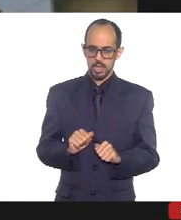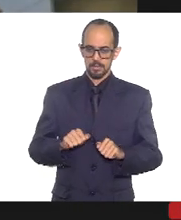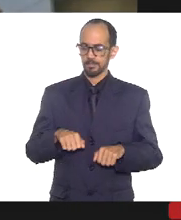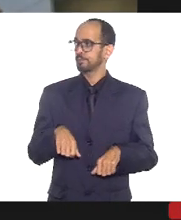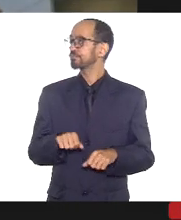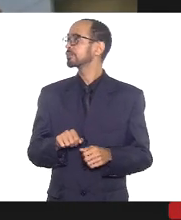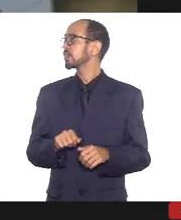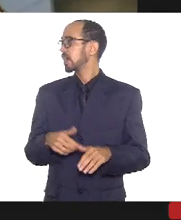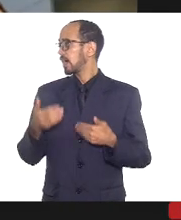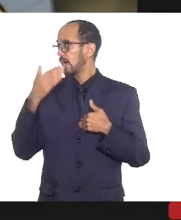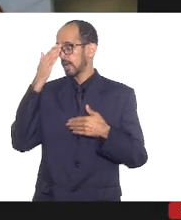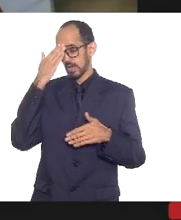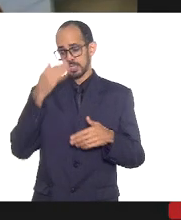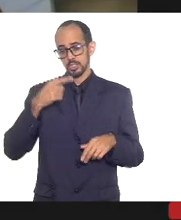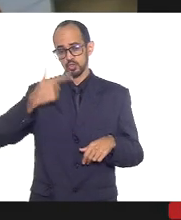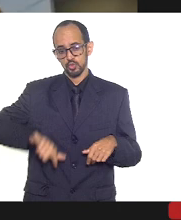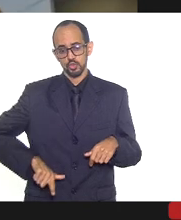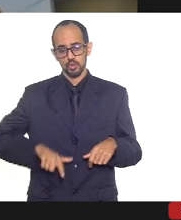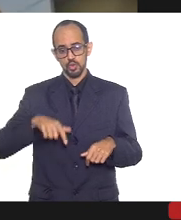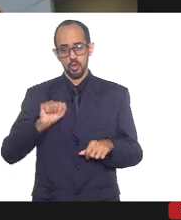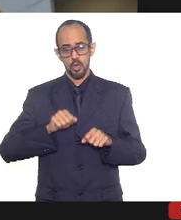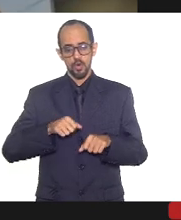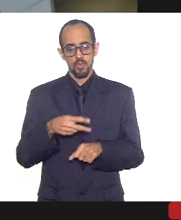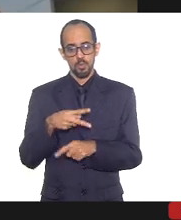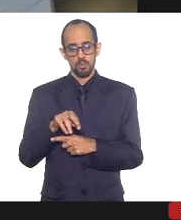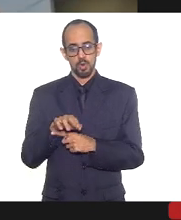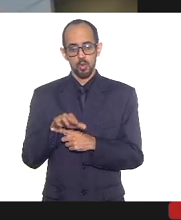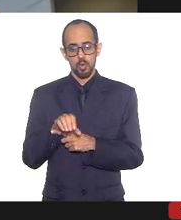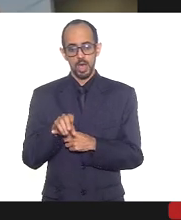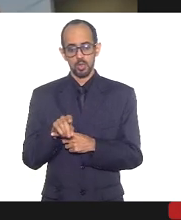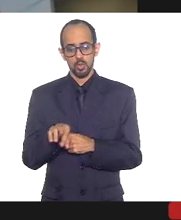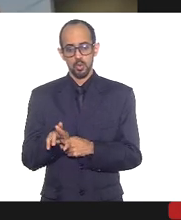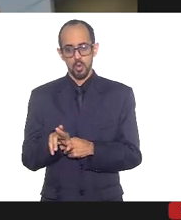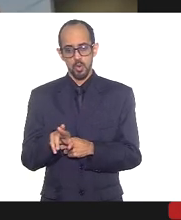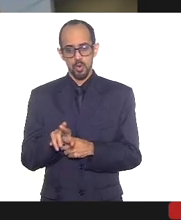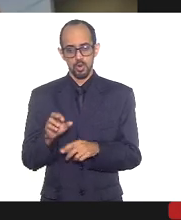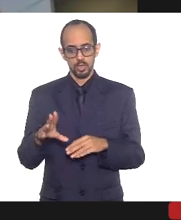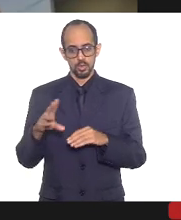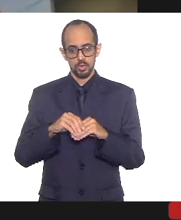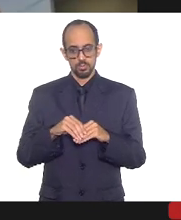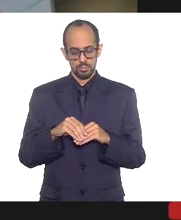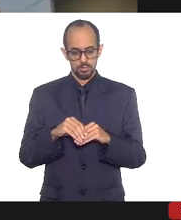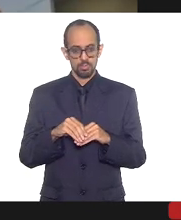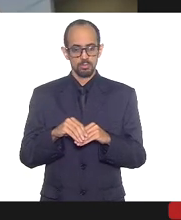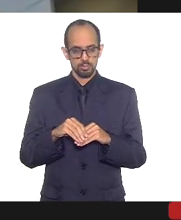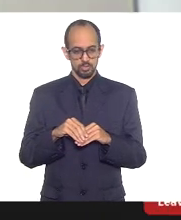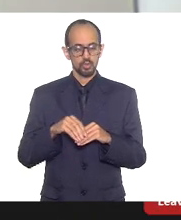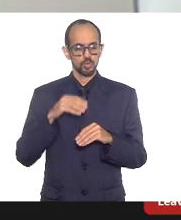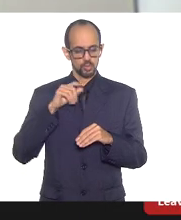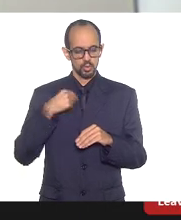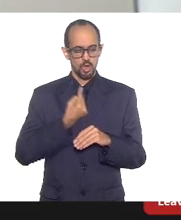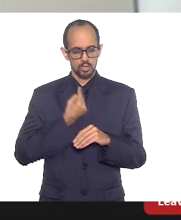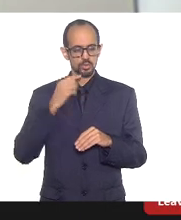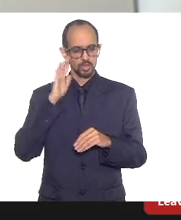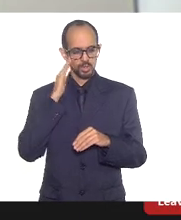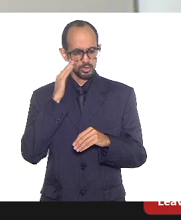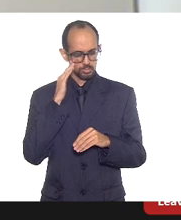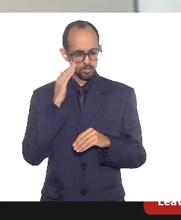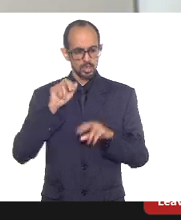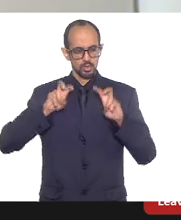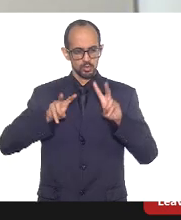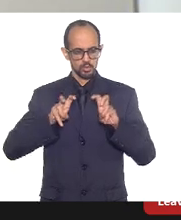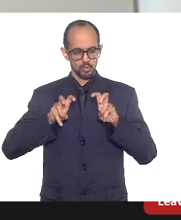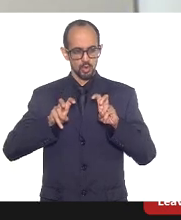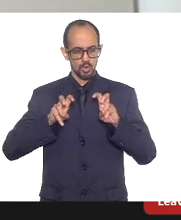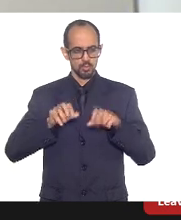presença, mais uma vez, do procurador Marcos Barbosa, que acho que contribuiu muito para essa nossa compreensão com relação a esses limites